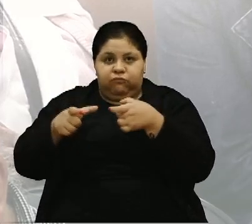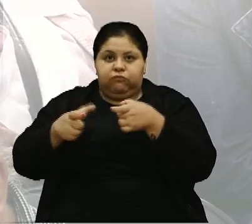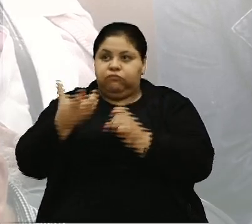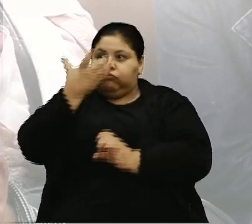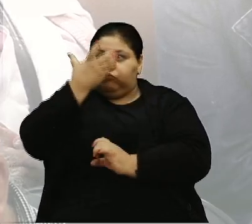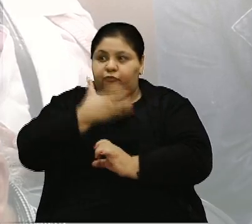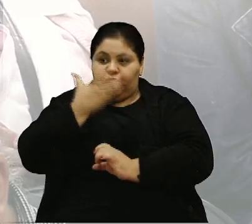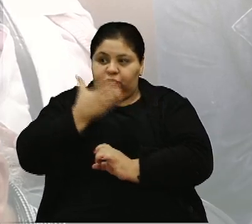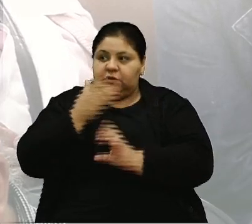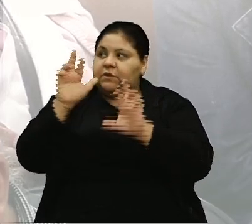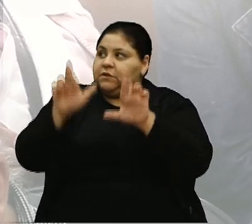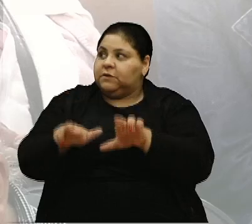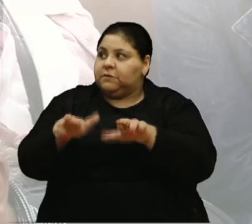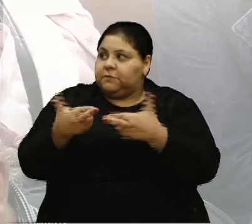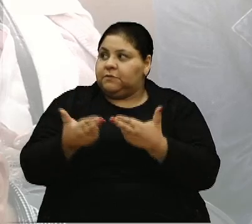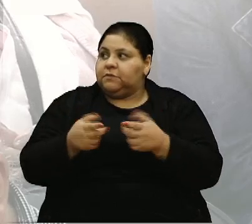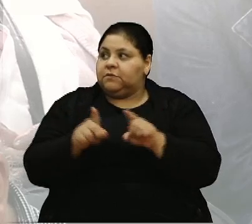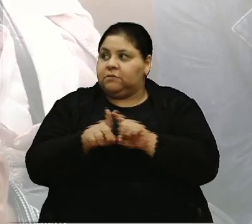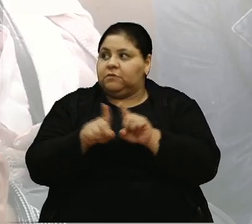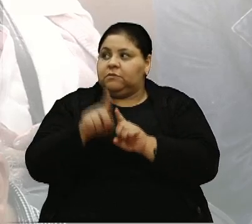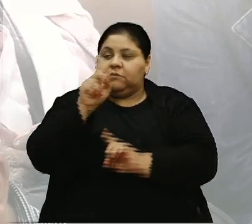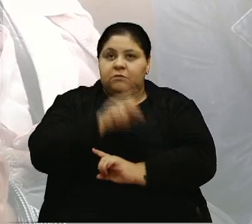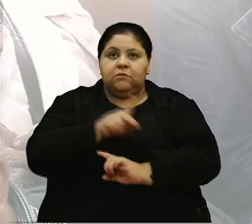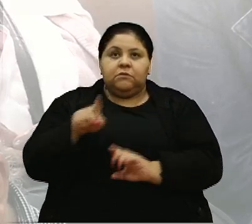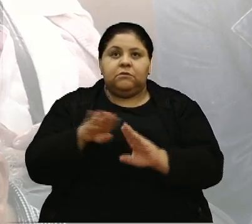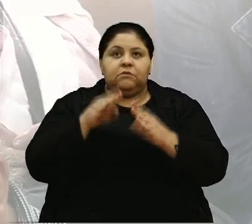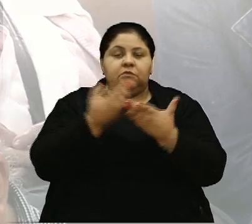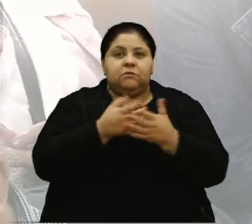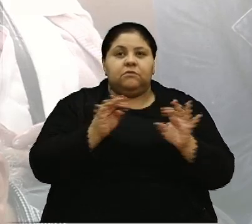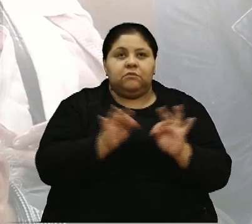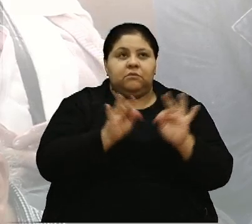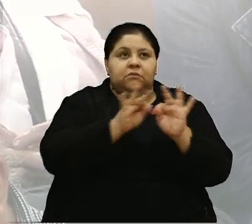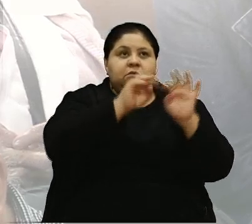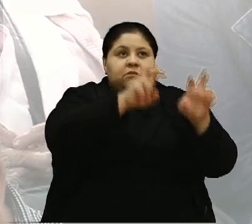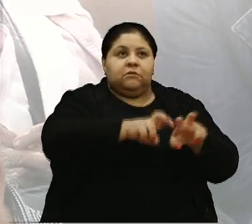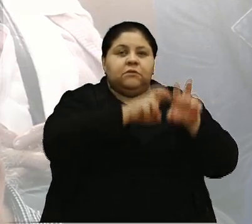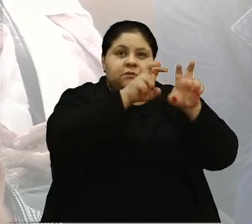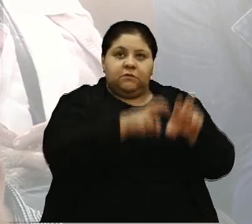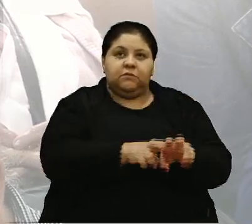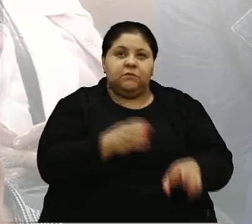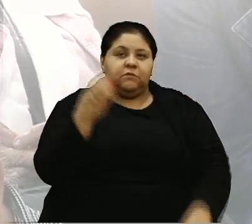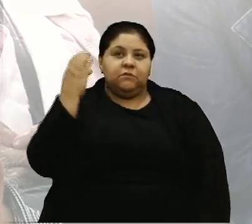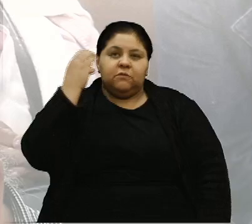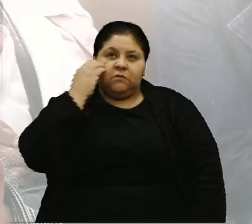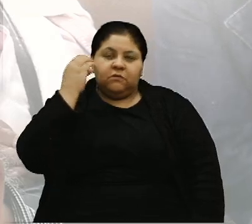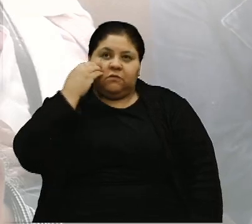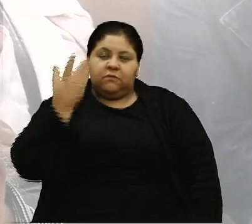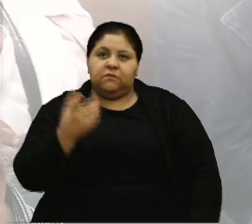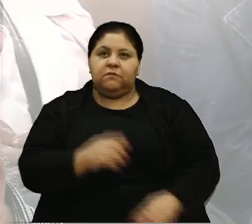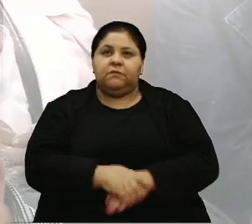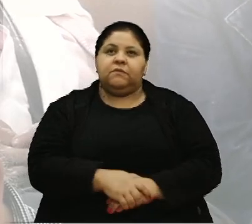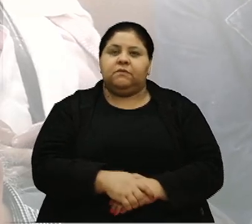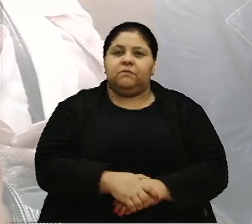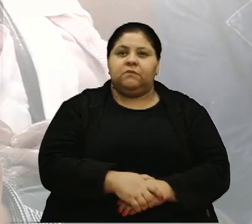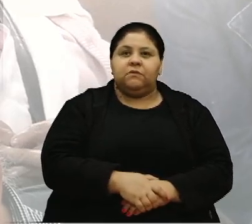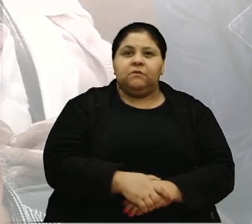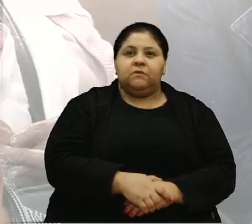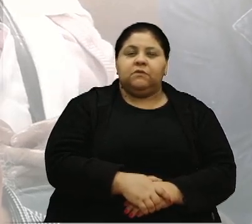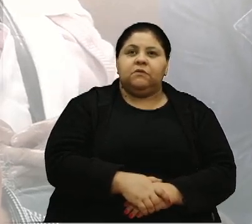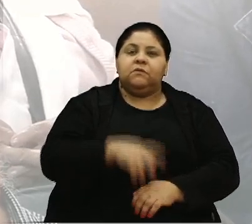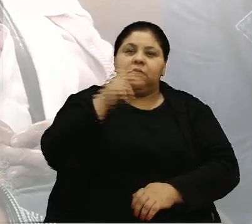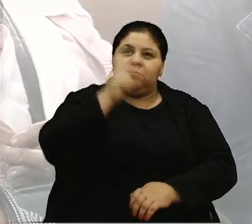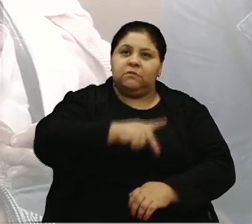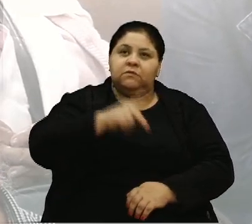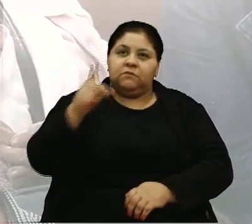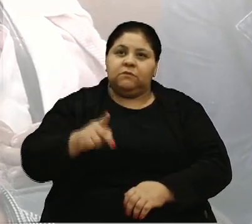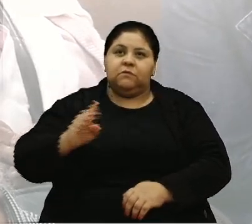da região. Foi também professor da Escola Técnica de Agricultura de Anarrec, professor da Escola Técnica de Enologia de